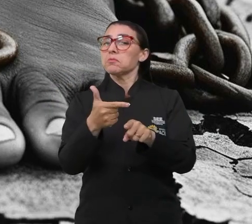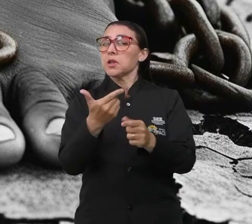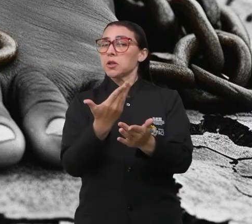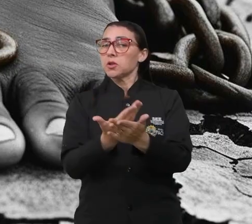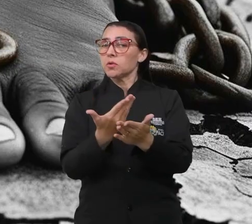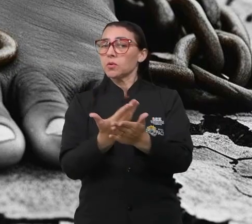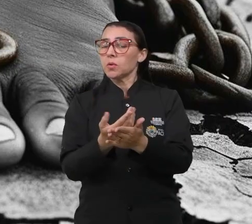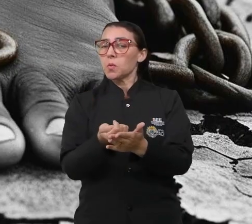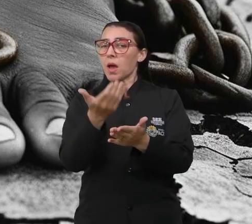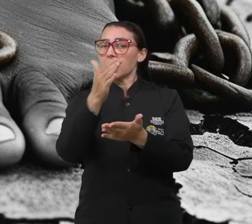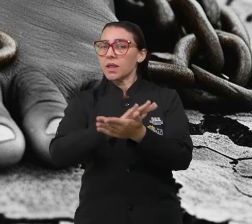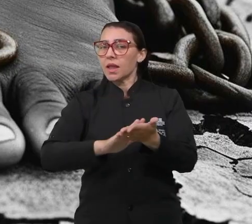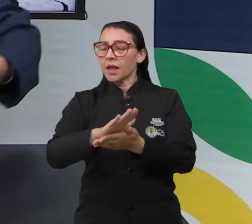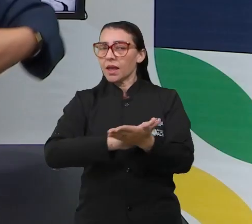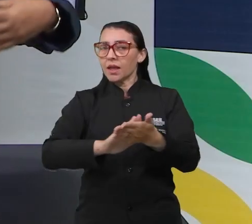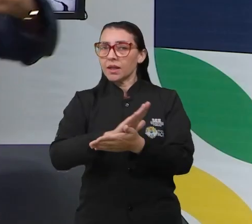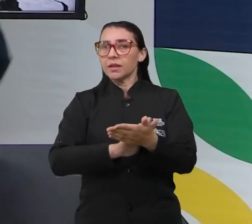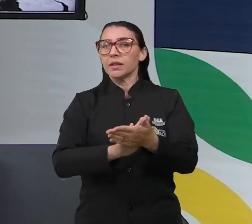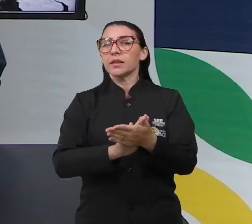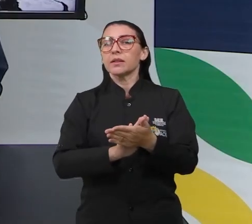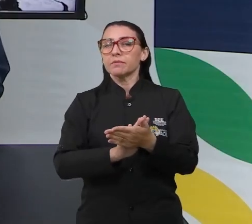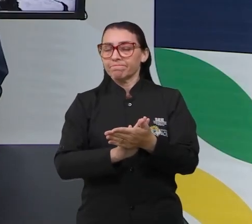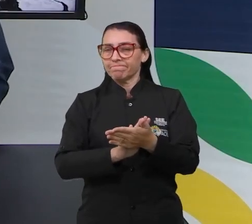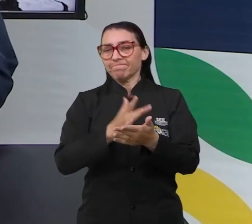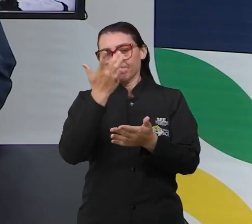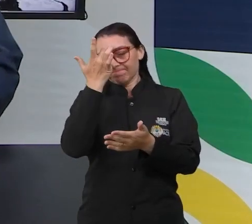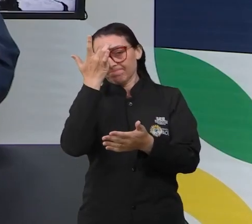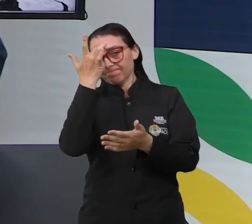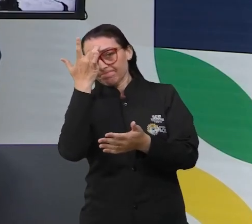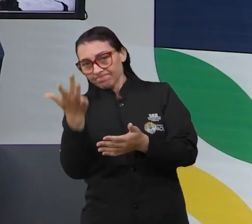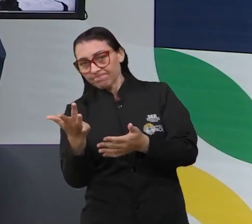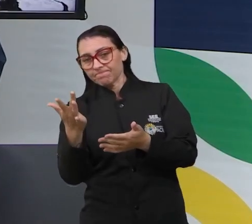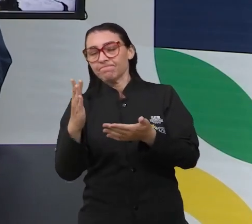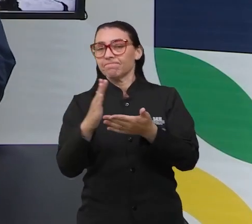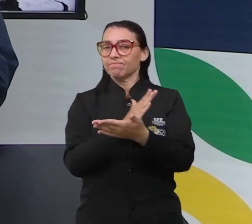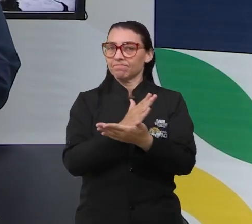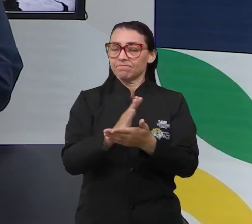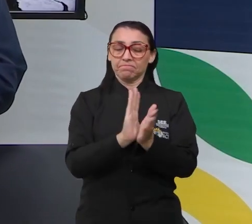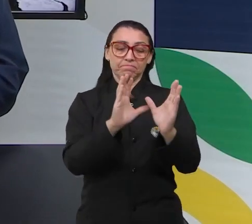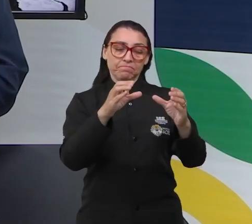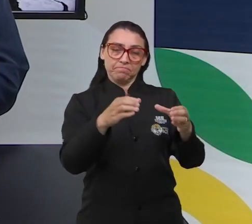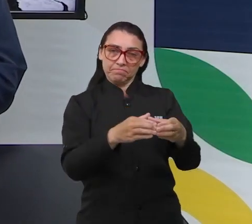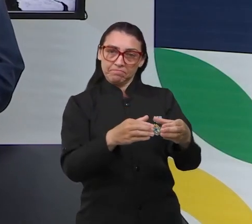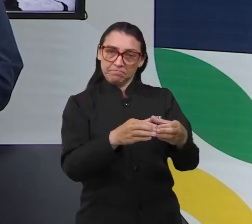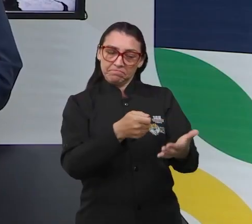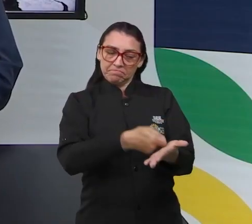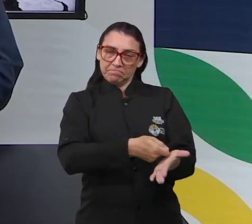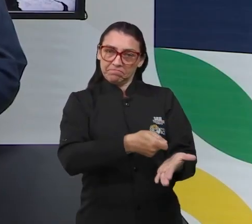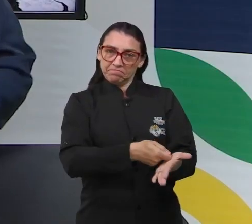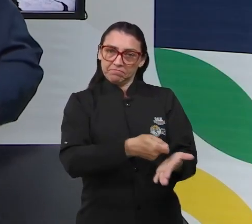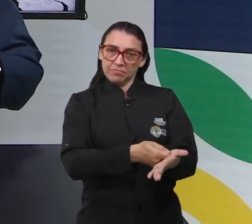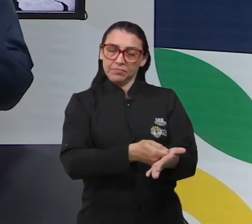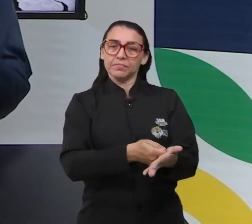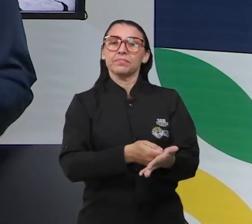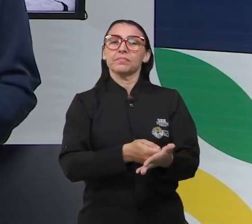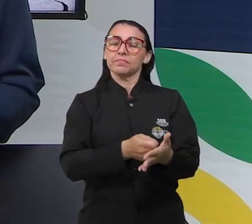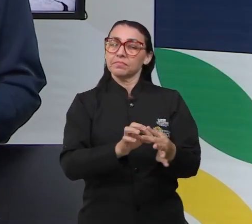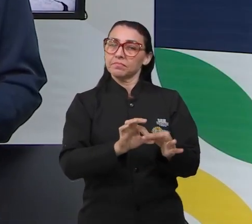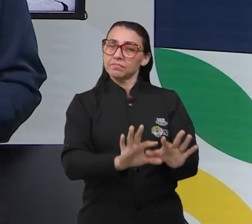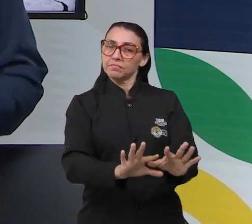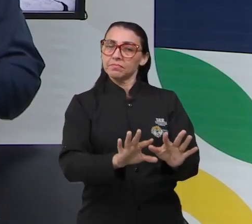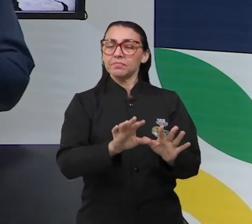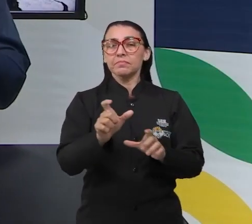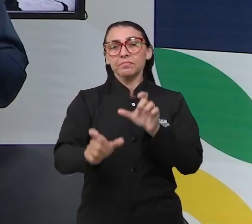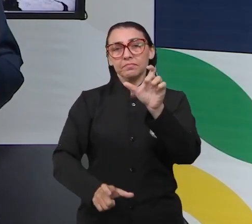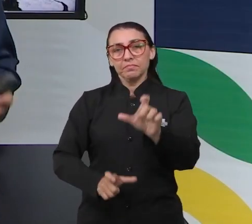escolaridade, muitas vezes são alvos fáceis de alguns determinados grupos, tá? Que acabam deixando essas